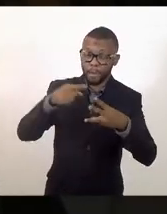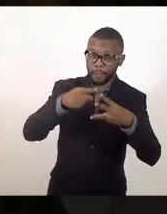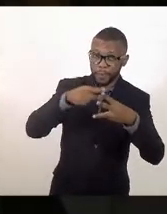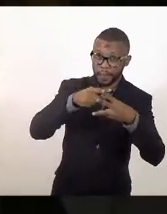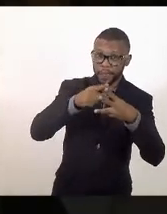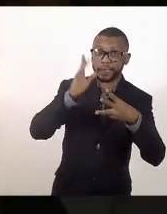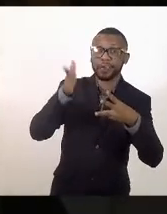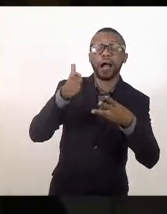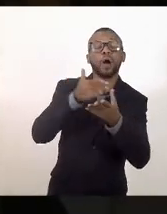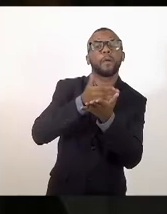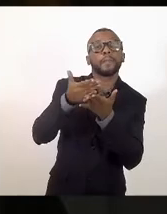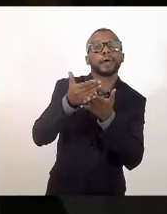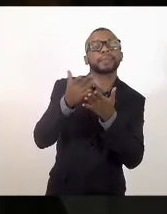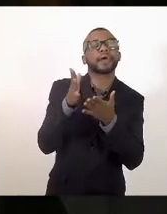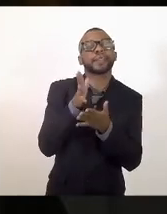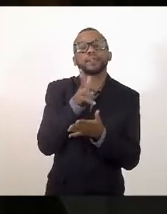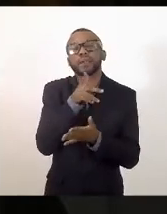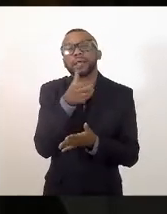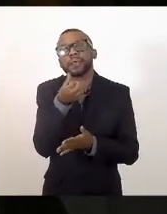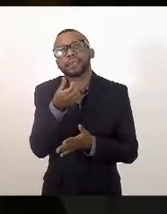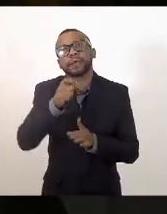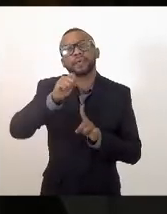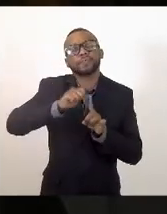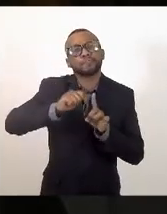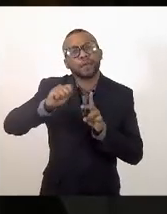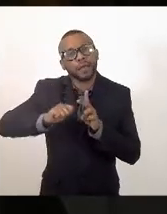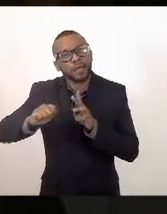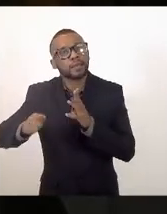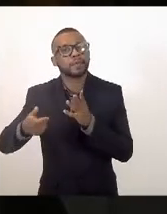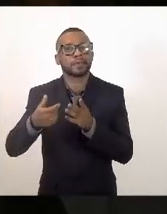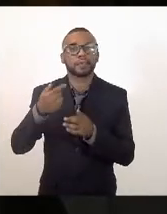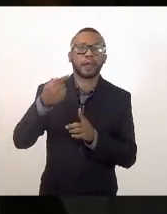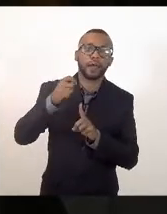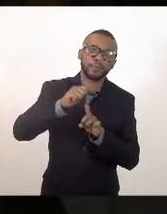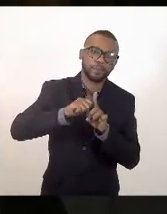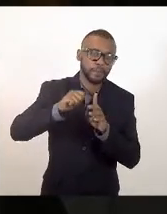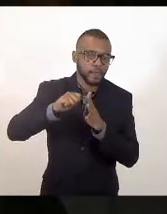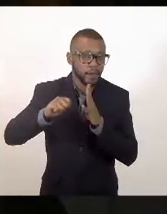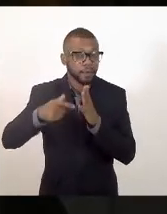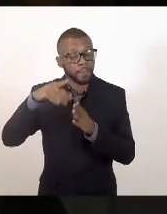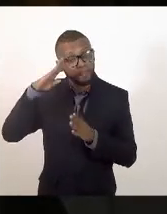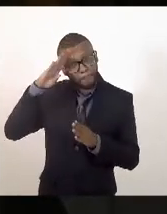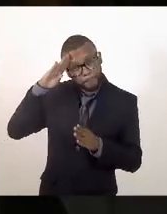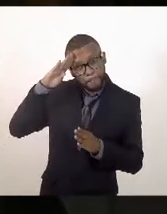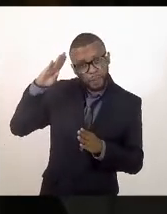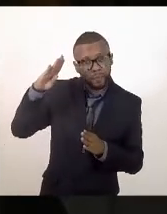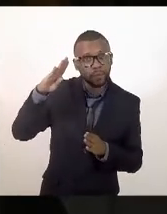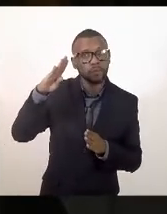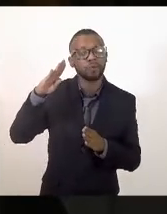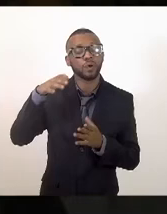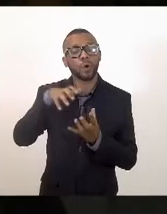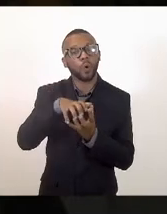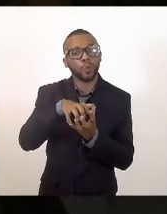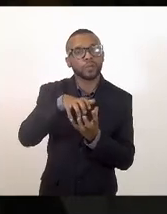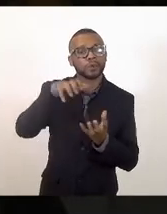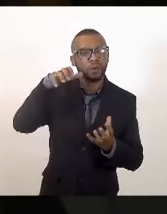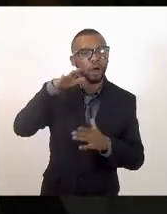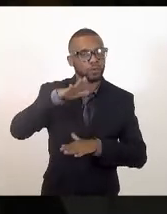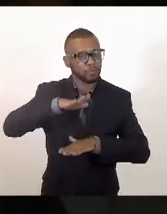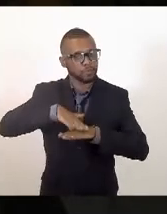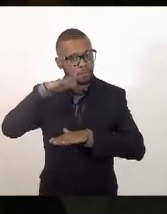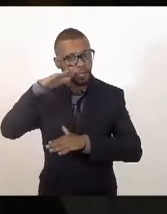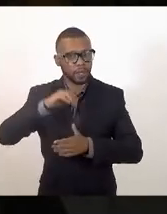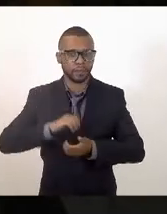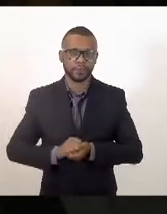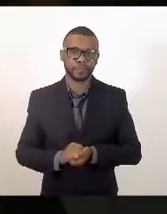a ficar estendido, 6 meses, 7 meses, principalmente os mais idosos,